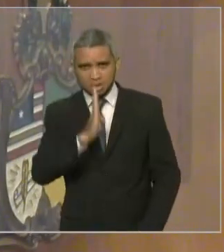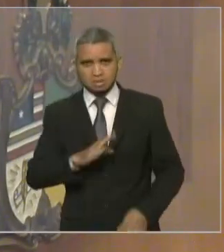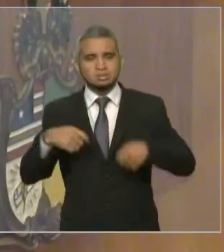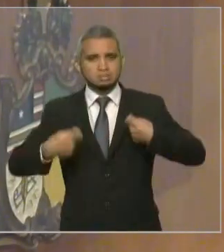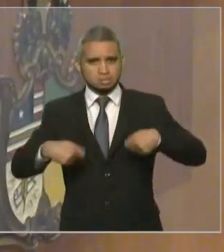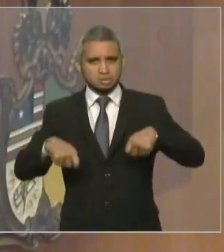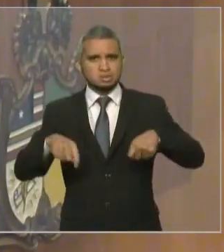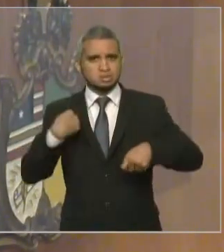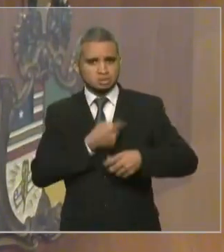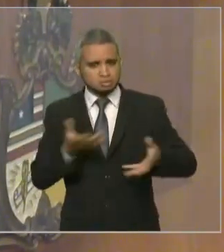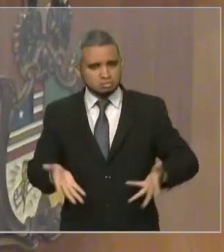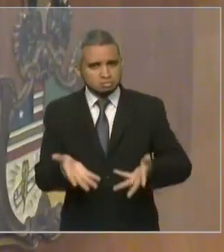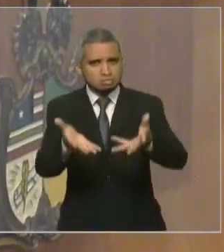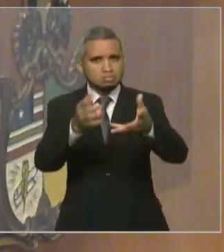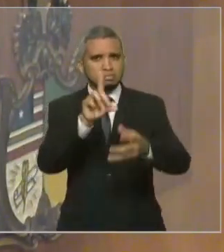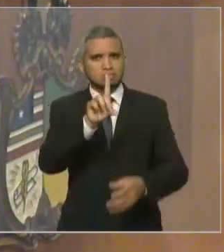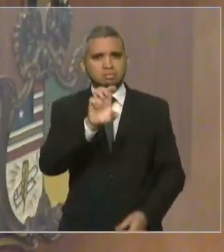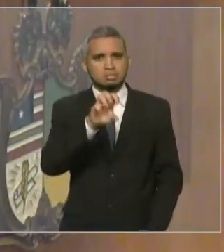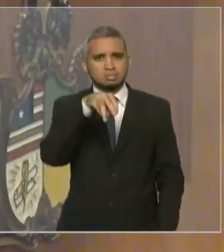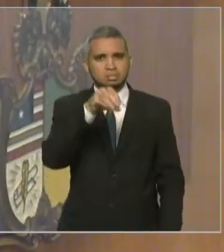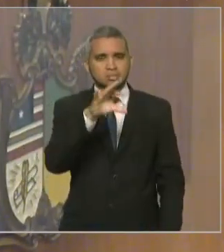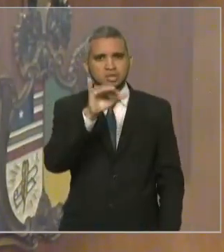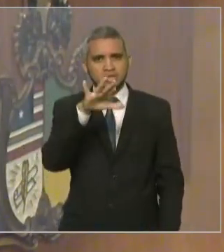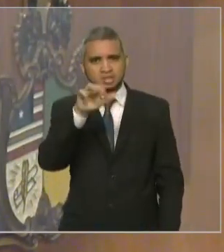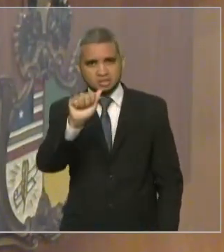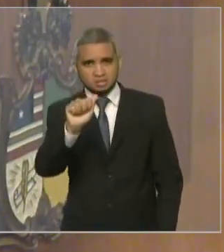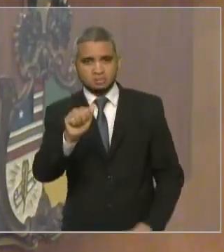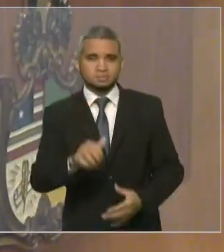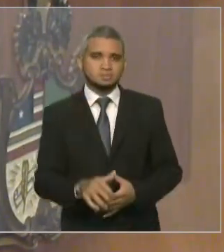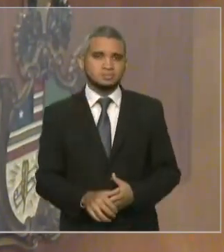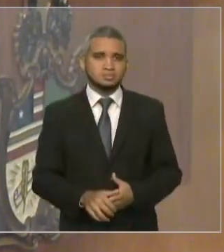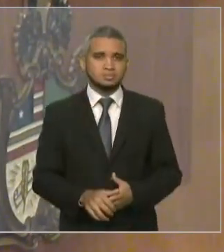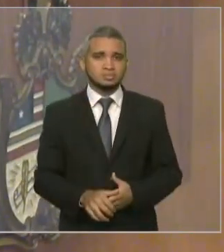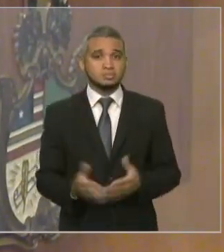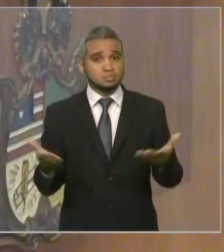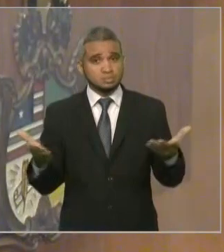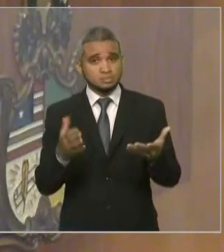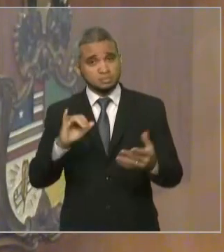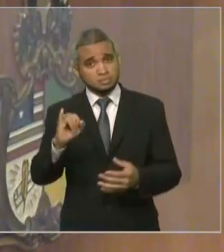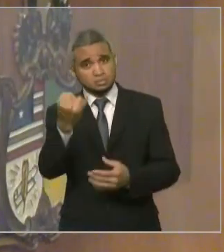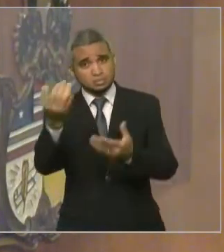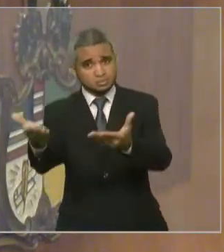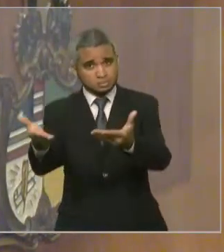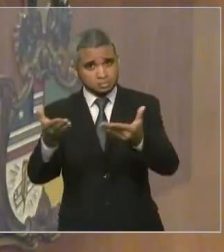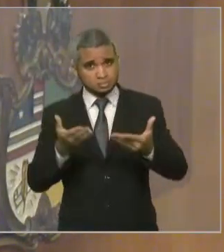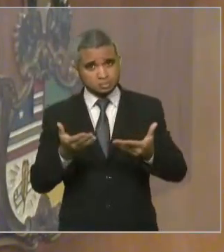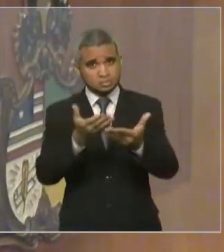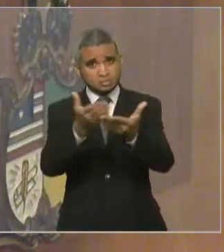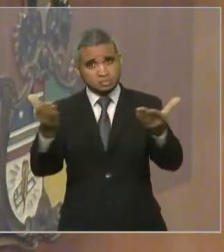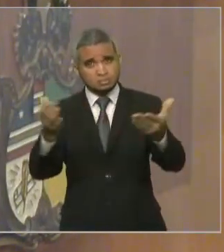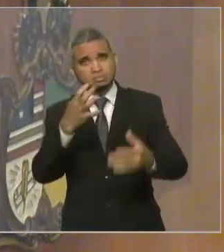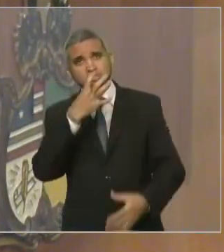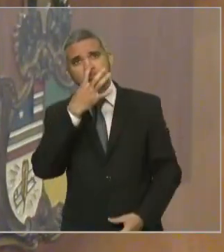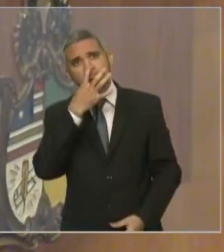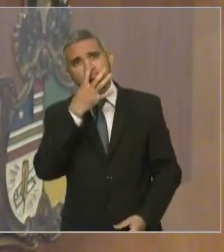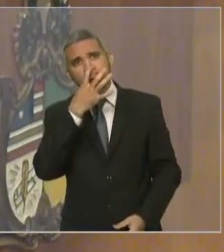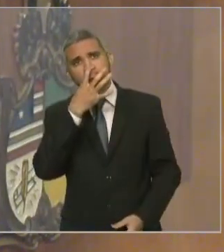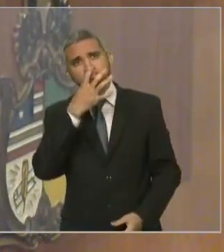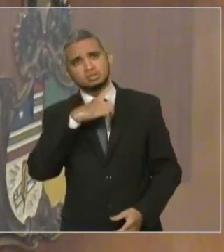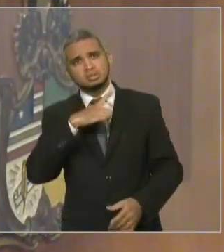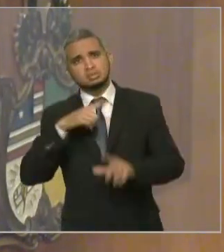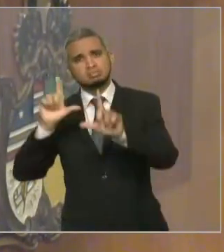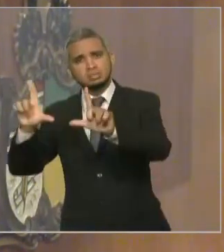Convido aos senhores e às senhoras para participarem de uma exposição no Salão Nobre da Assembleia Legislativa, em homenagem